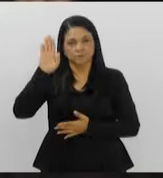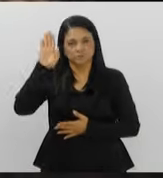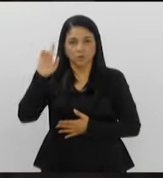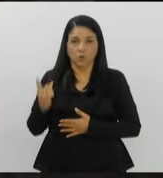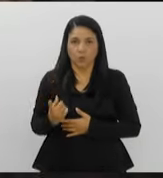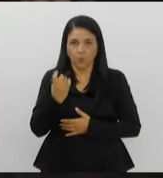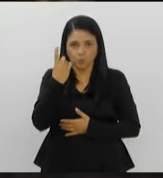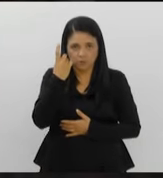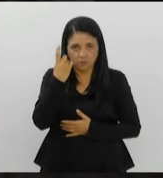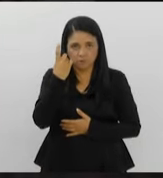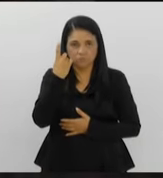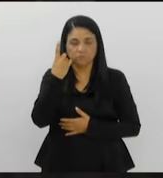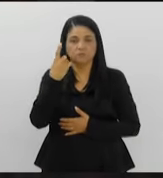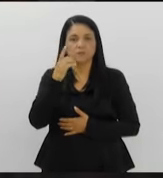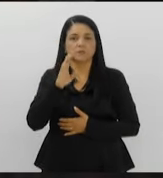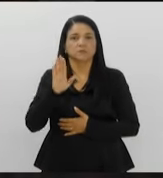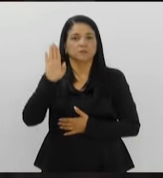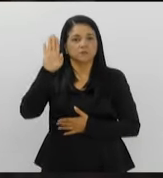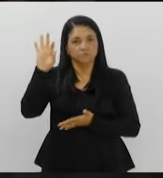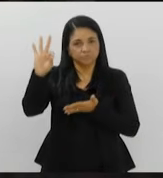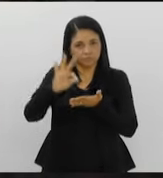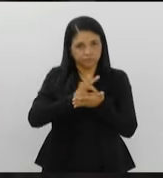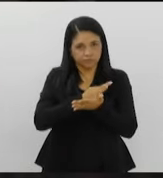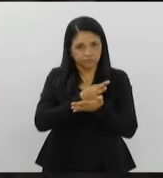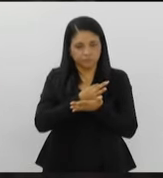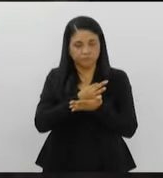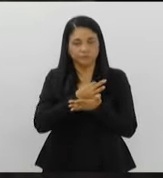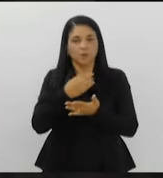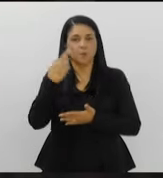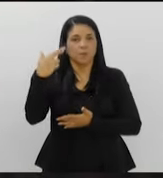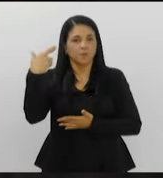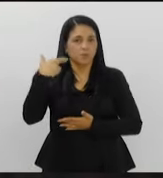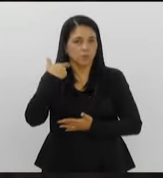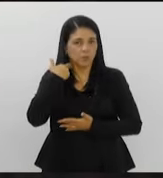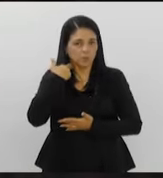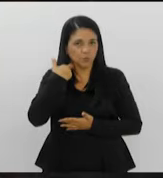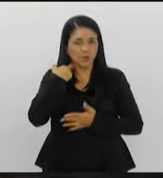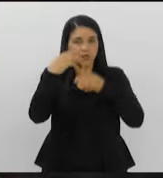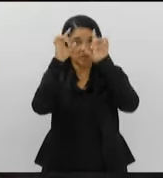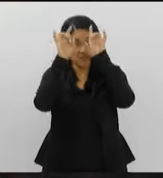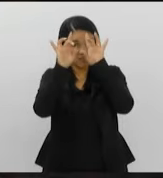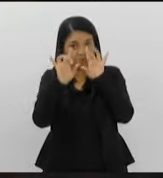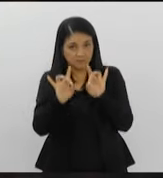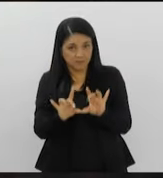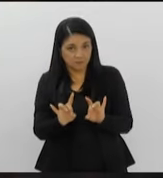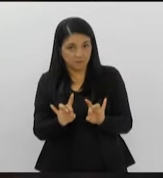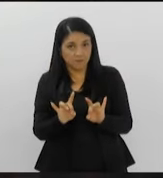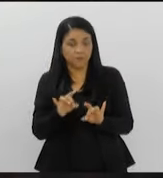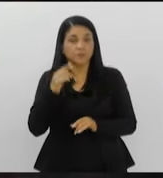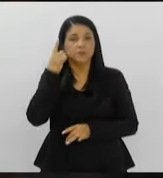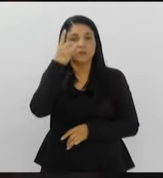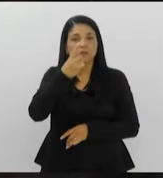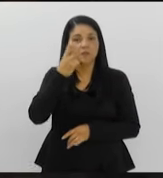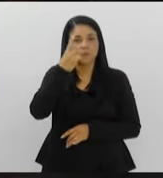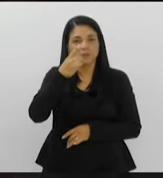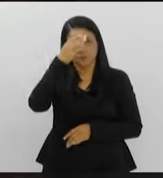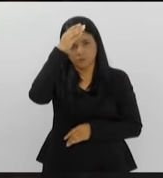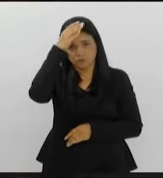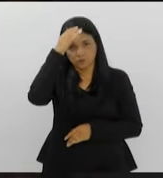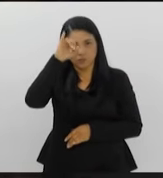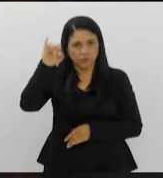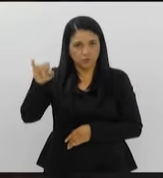única. Candidata inscrita para o cargo de procuradora especial, deputada Tia